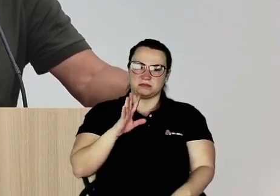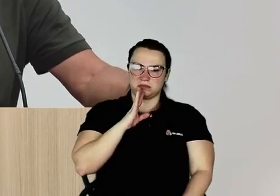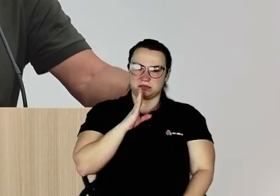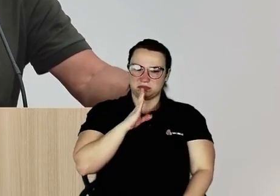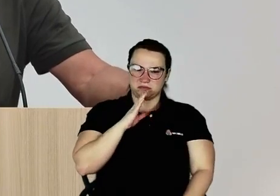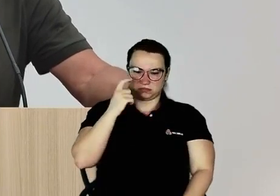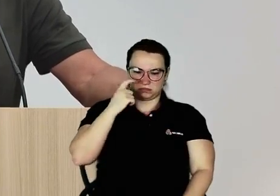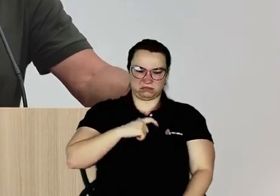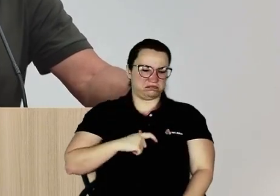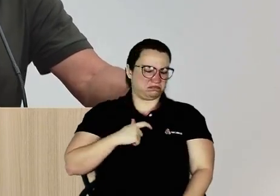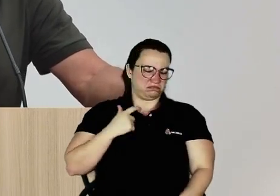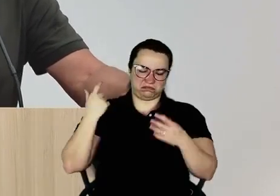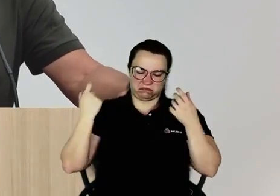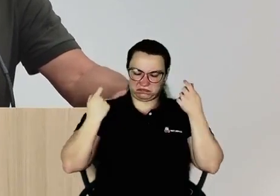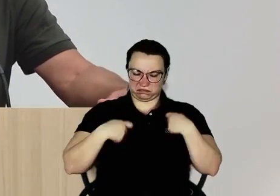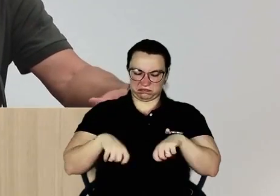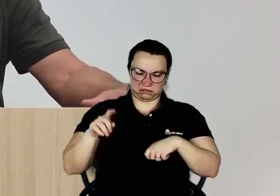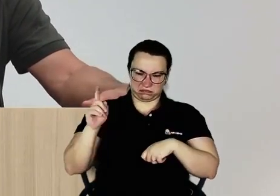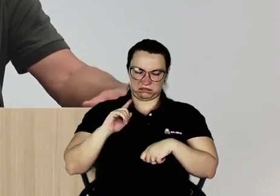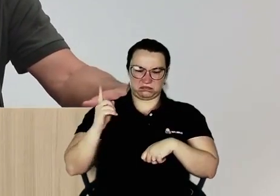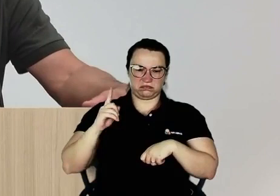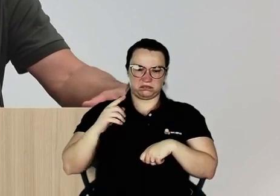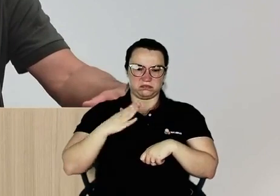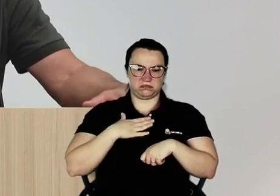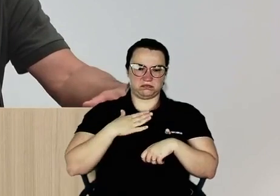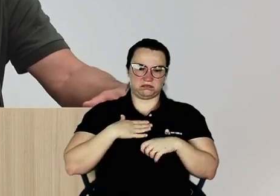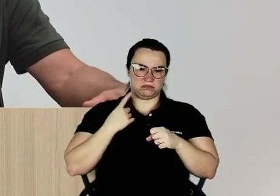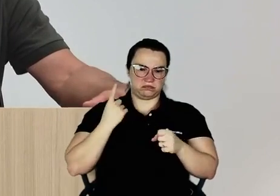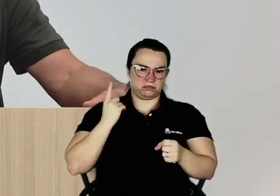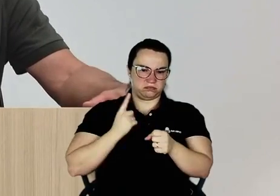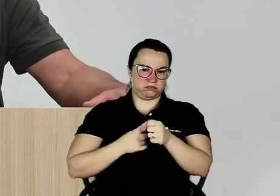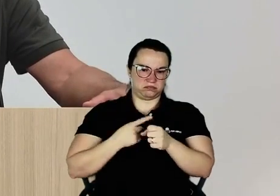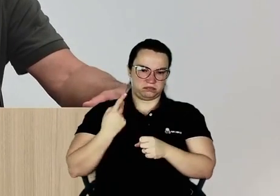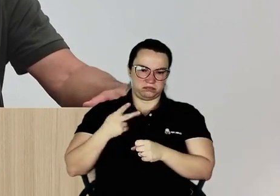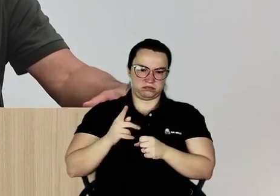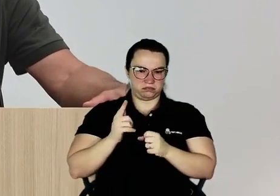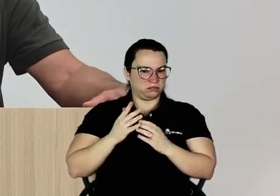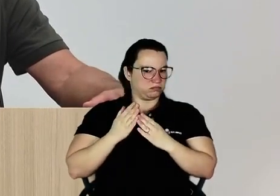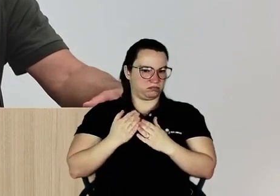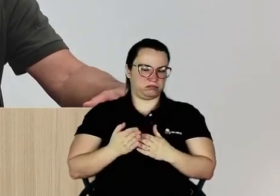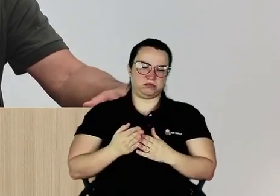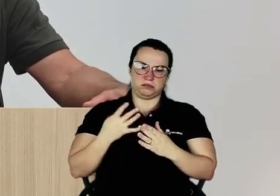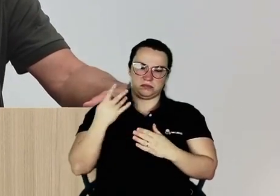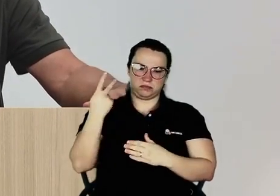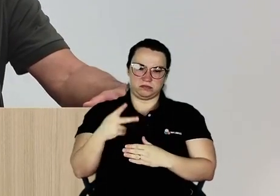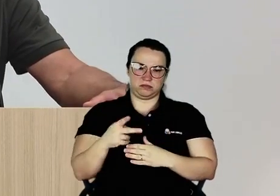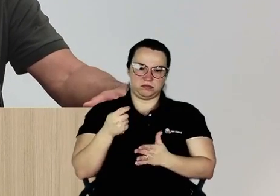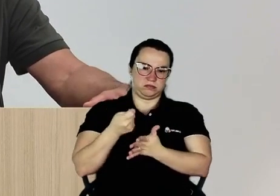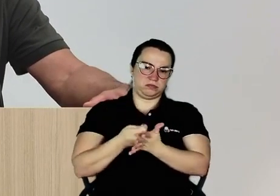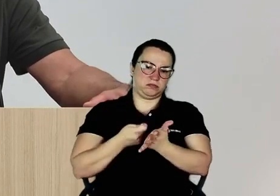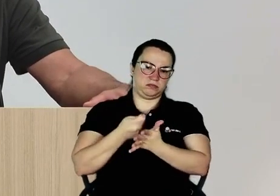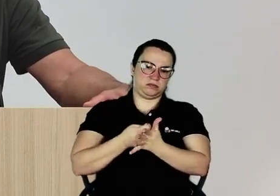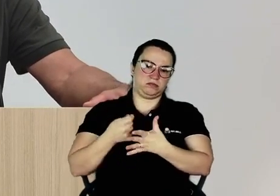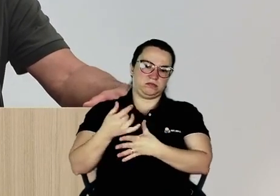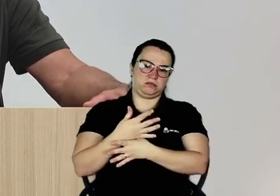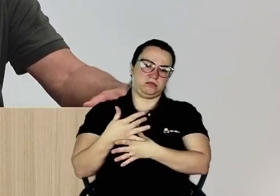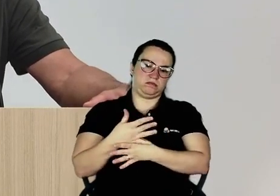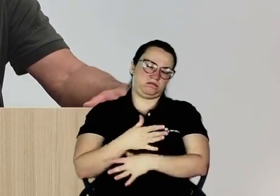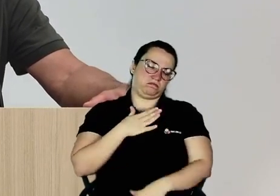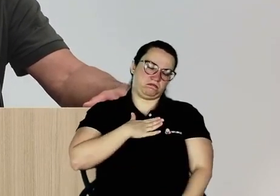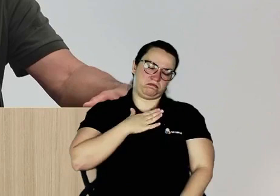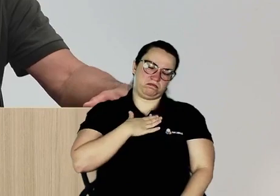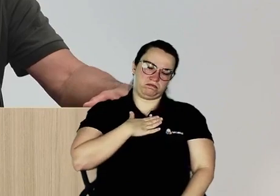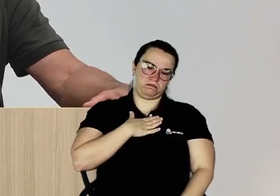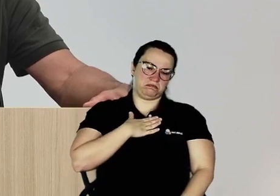também, porque eu trabalho aqui no município de Guaíra. Eu sou guairense, eu luto pela minha cidade. E os políticos não